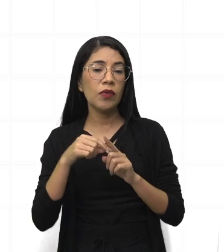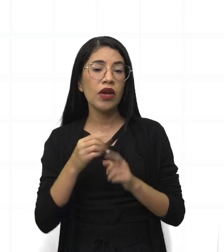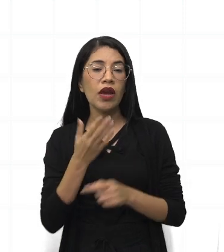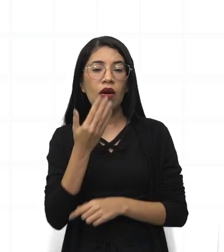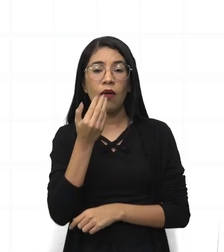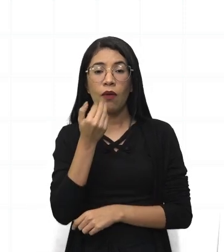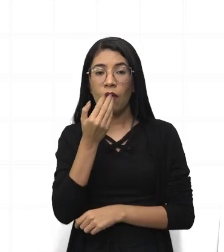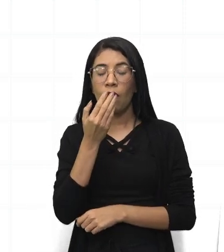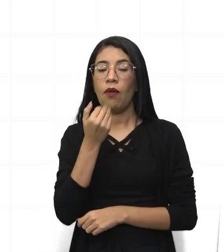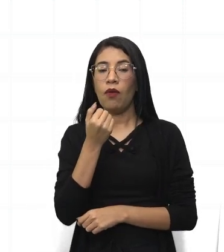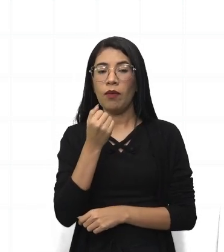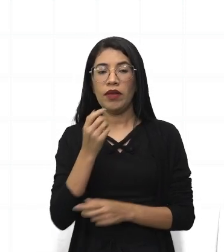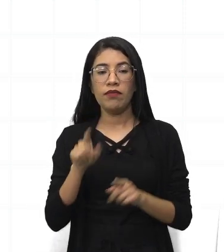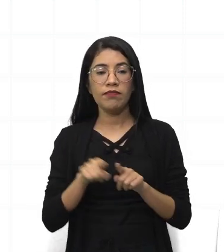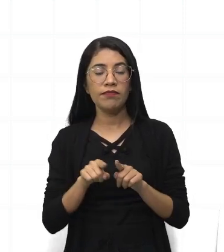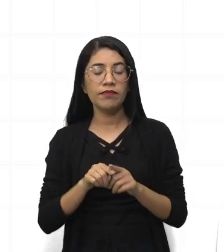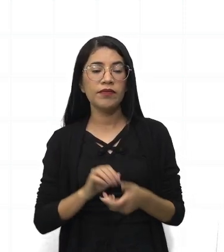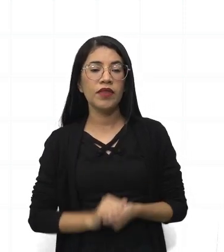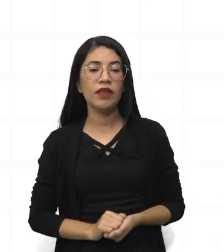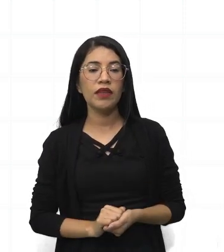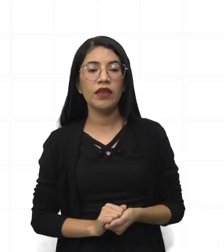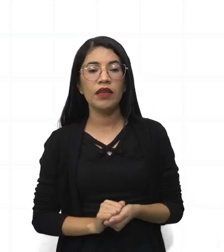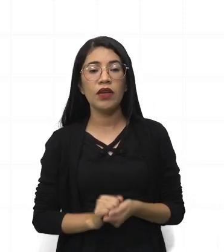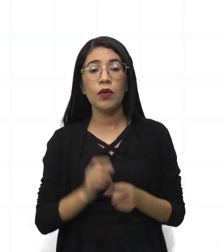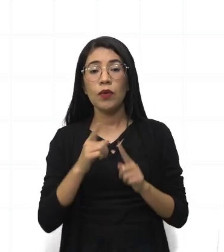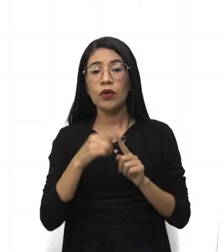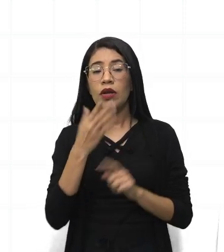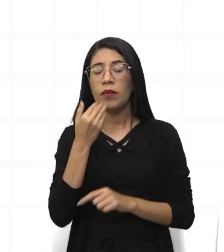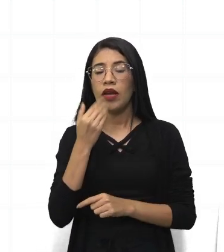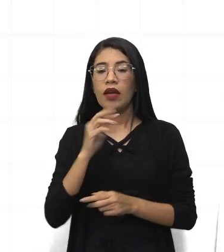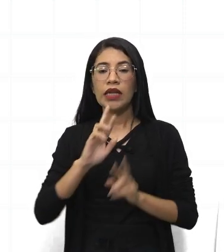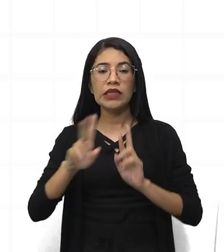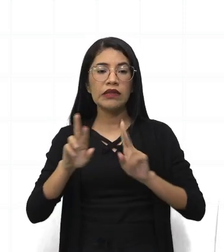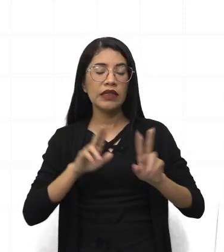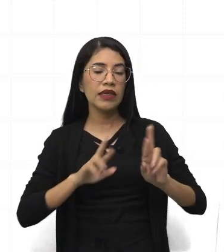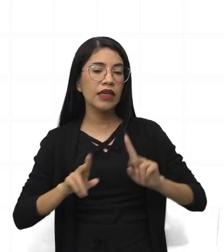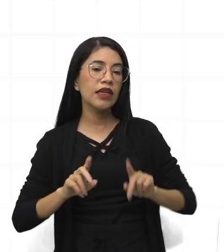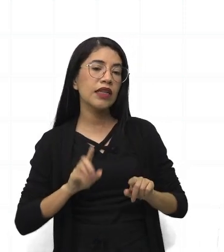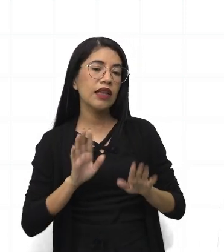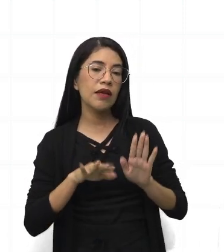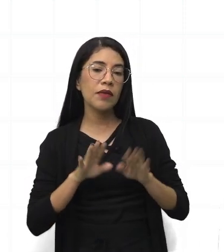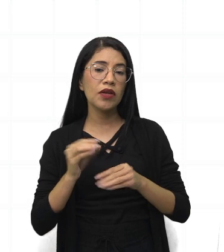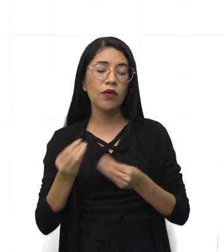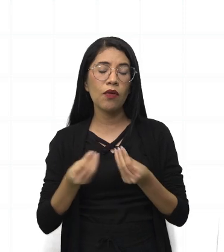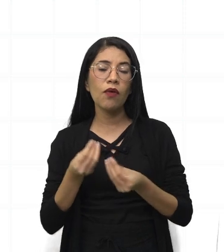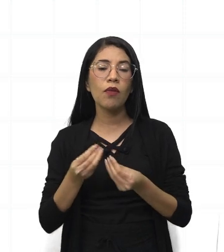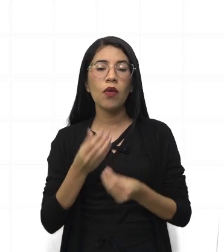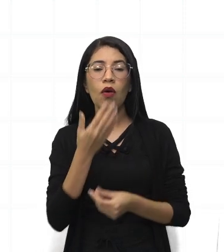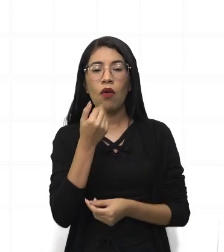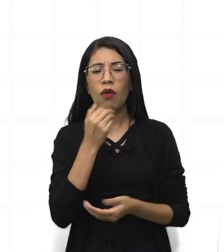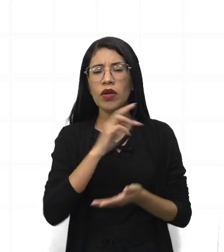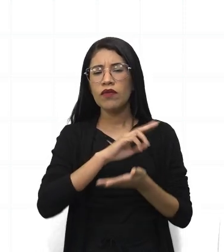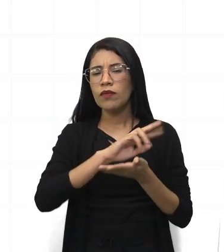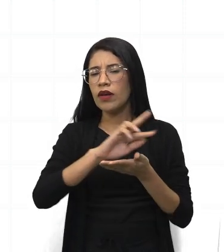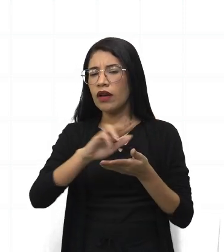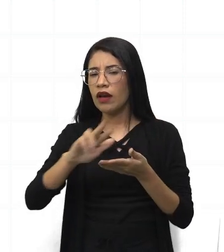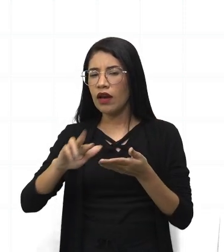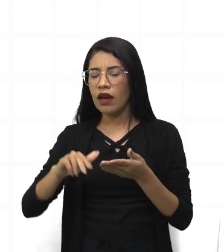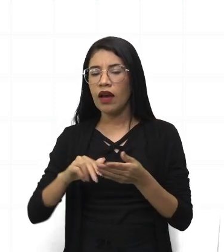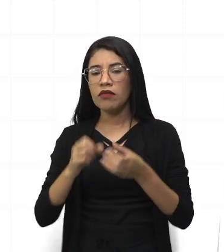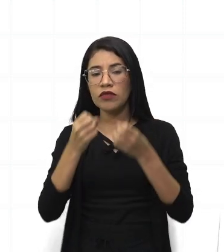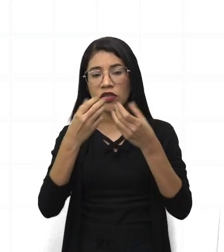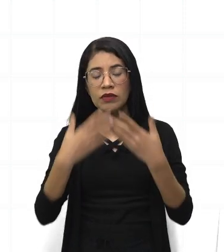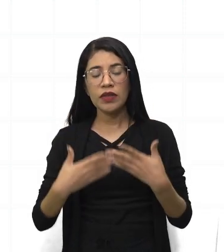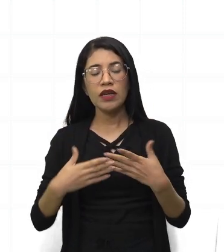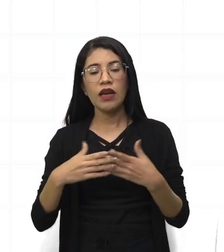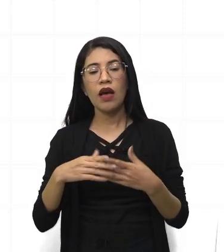e tanto. Seus hábitos alimentares são bastante variados, pois come de tudo um pouco, explica